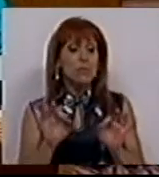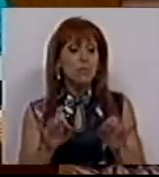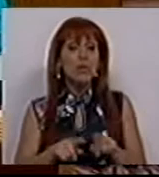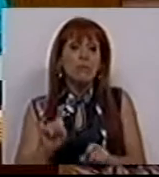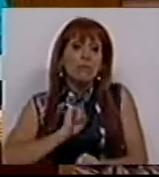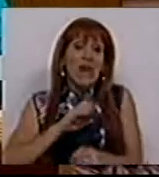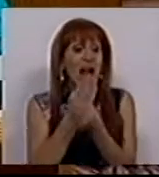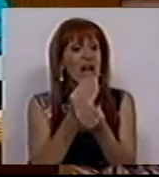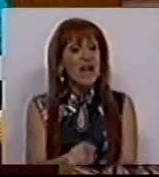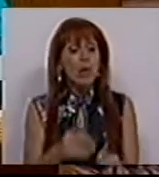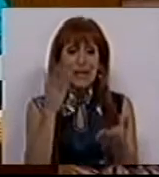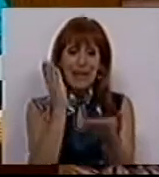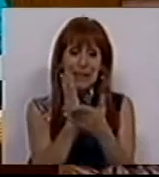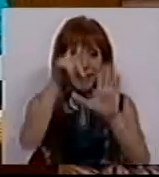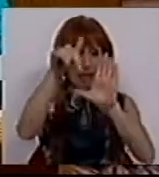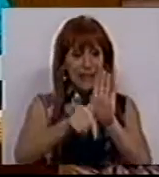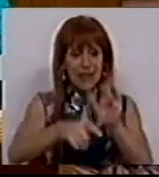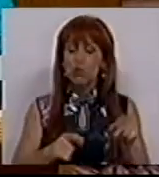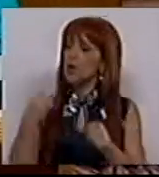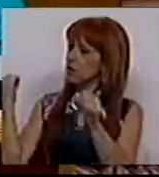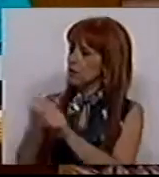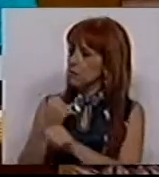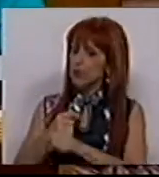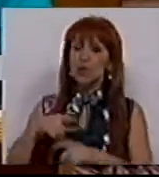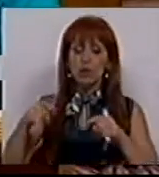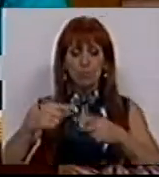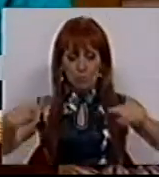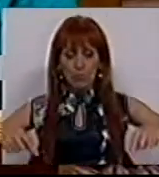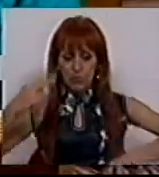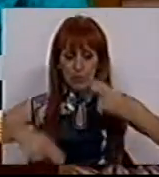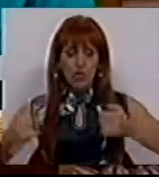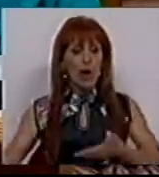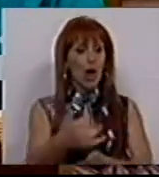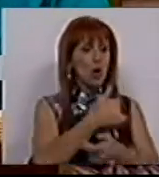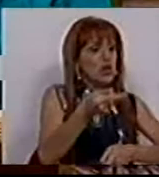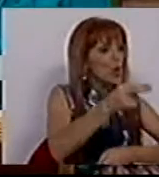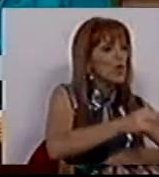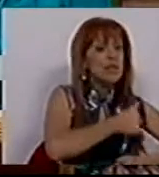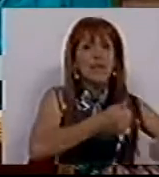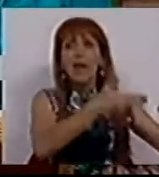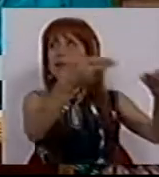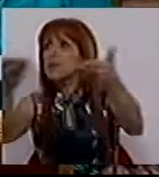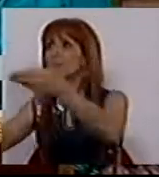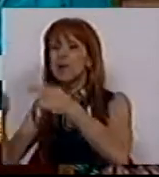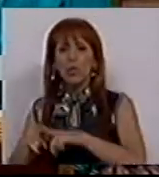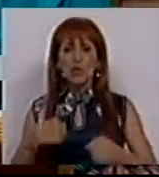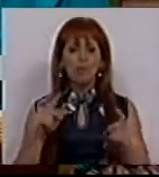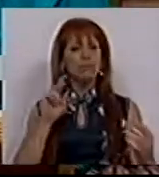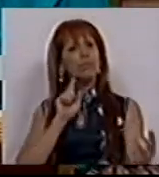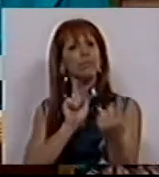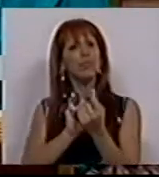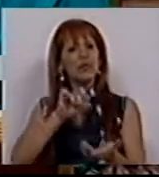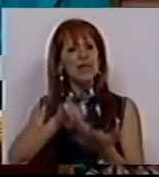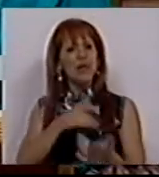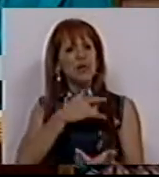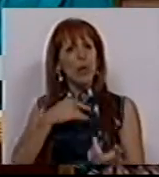das nossas crianças nas escolas, trabalham nas cantinas, recolhem o lixo nas cidades, estão na recepção dos